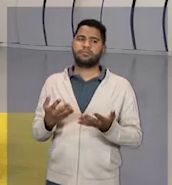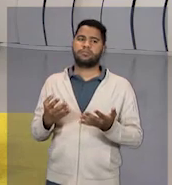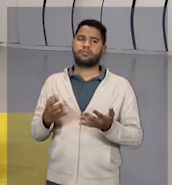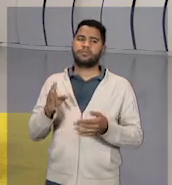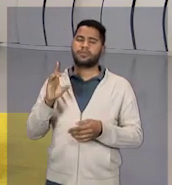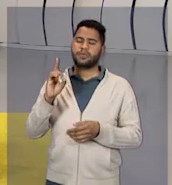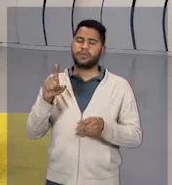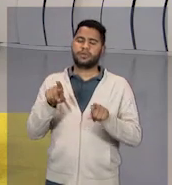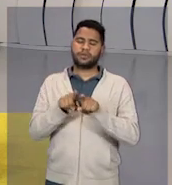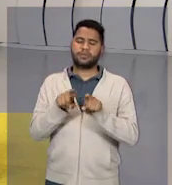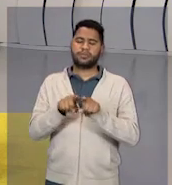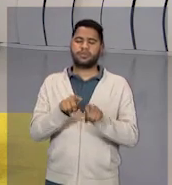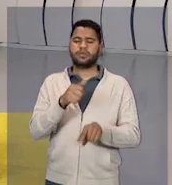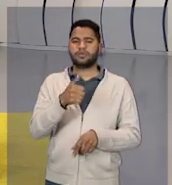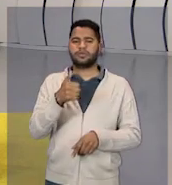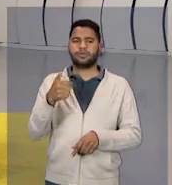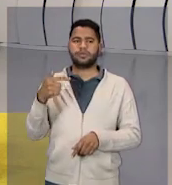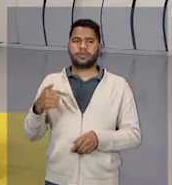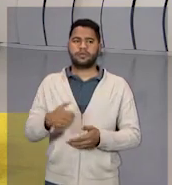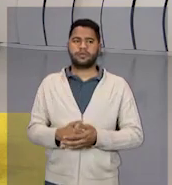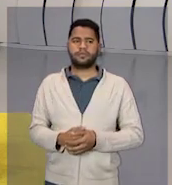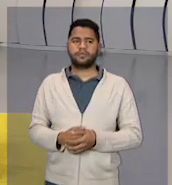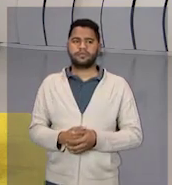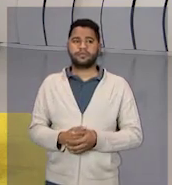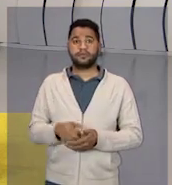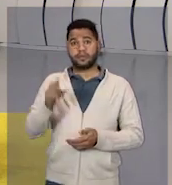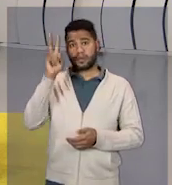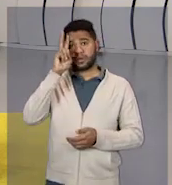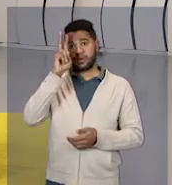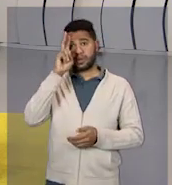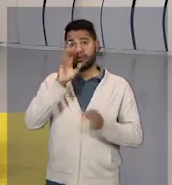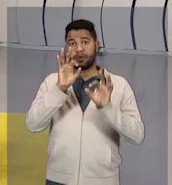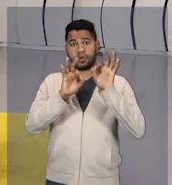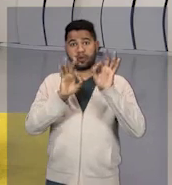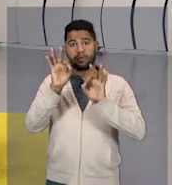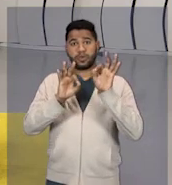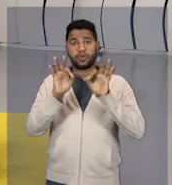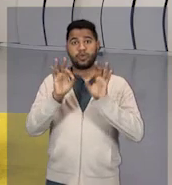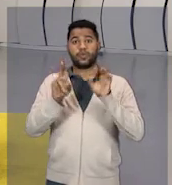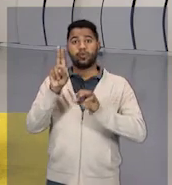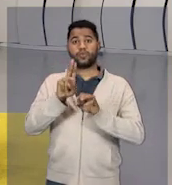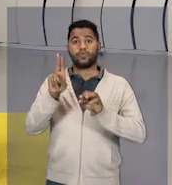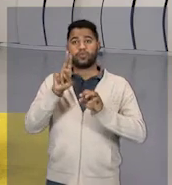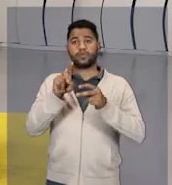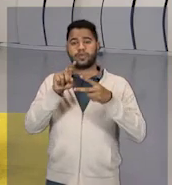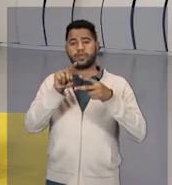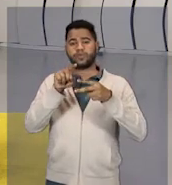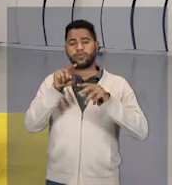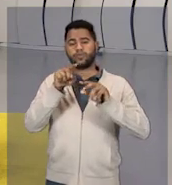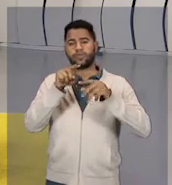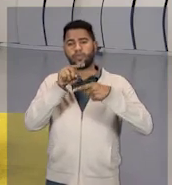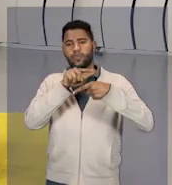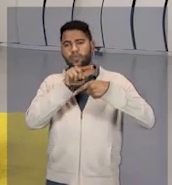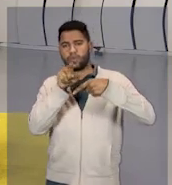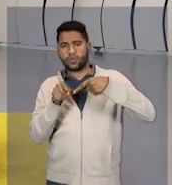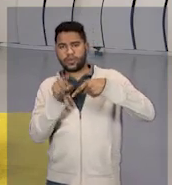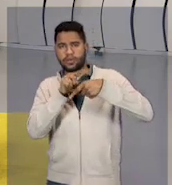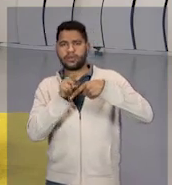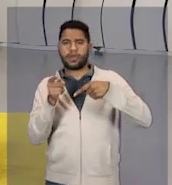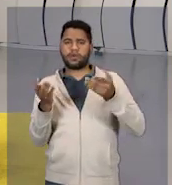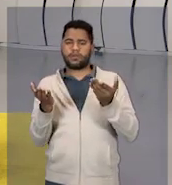também mede 117 graus. Lembra que eu medi os outros com transferidor e agora eu não coloquei para você fazer o teste